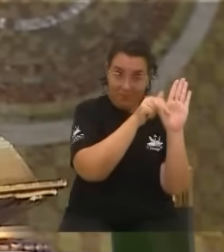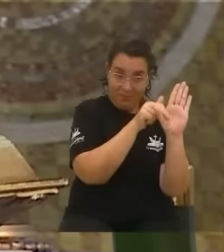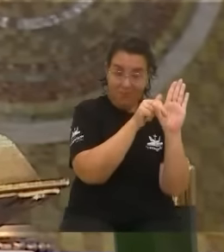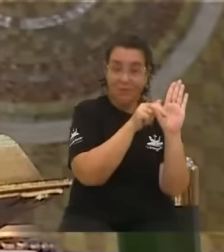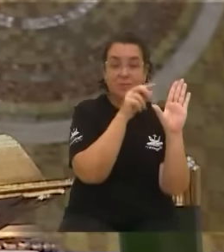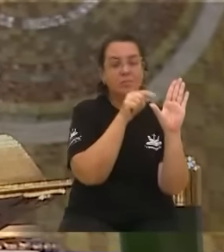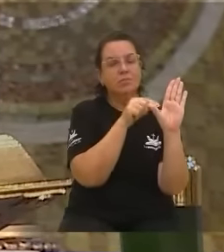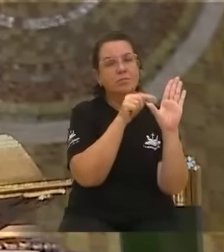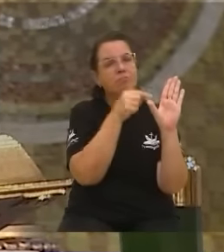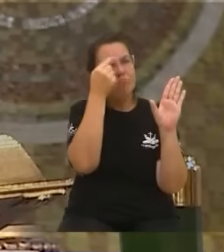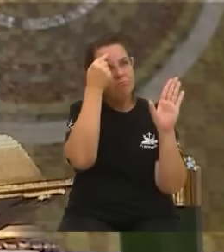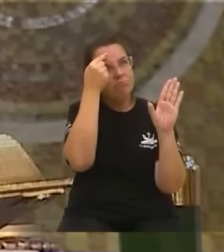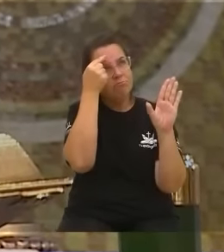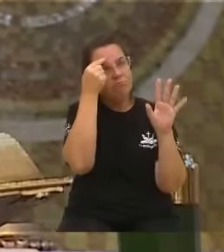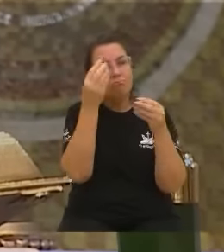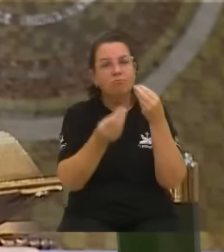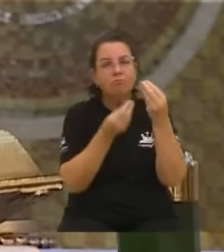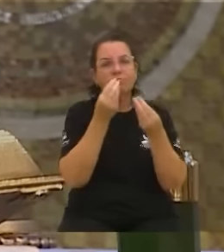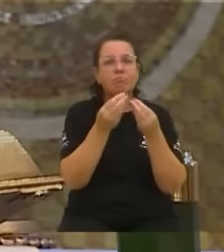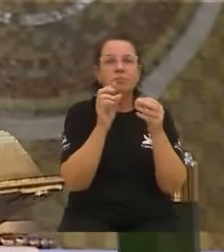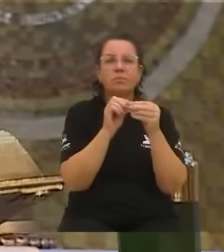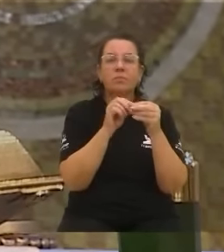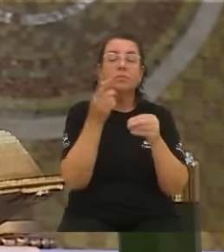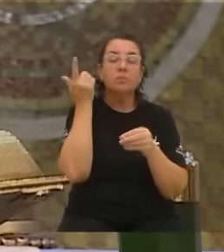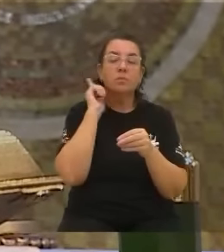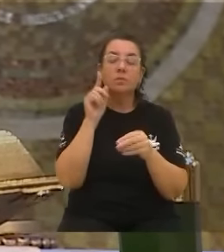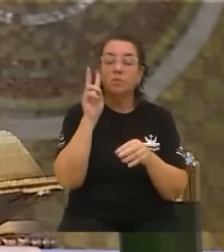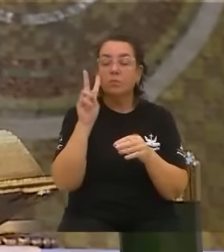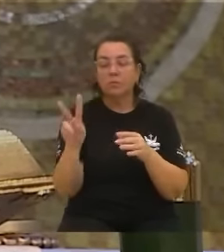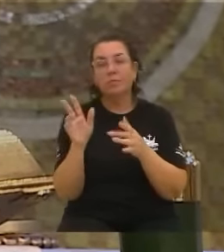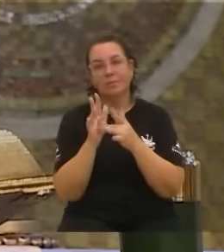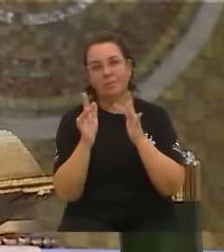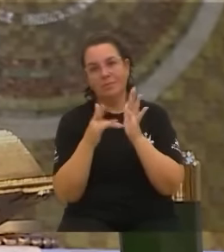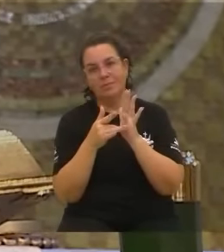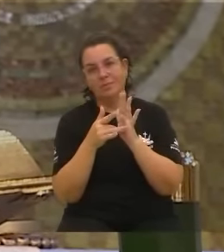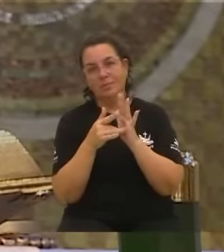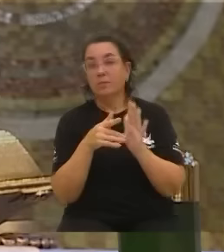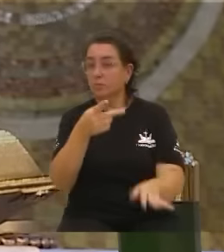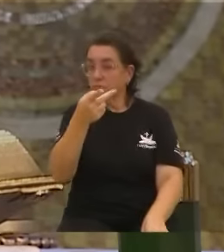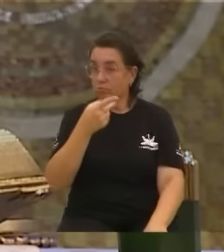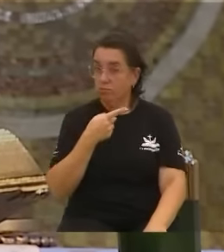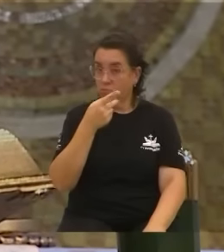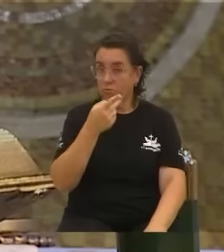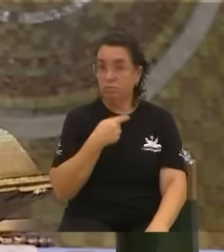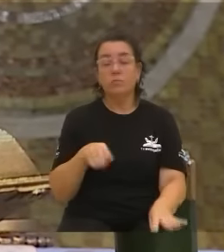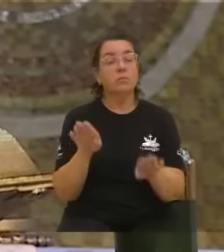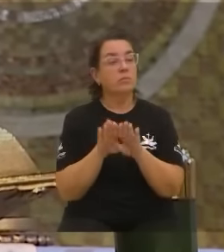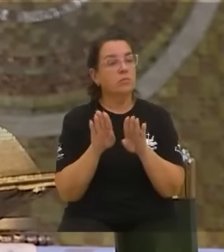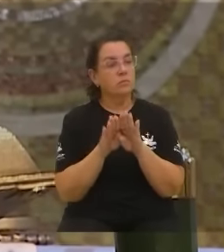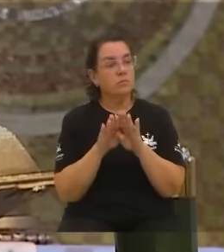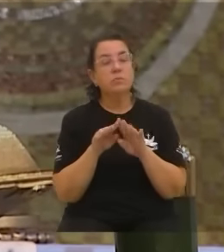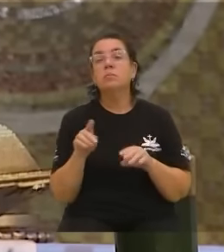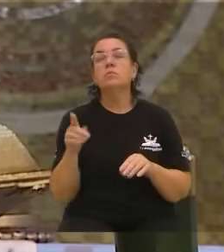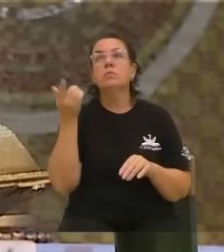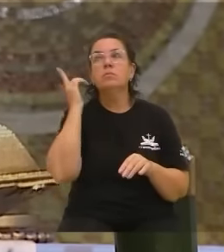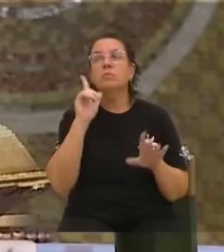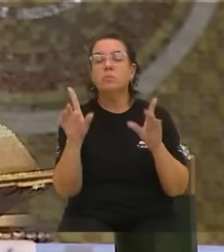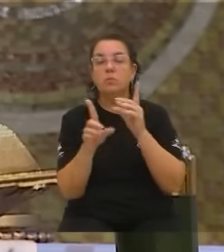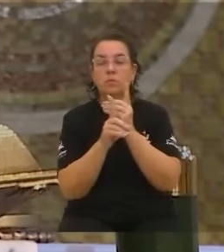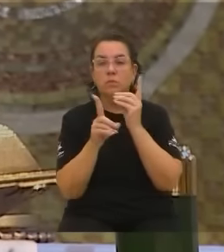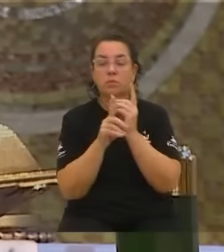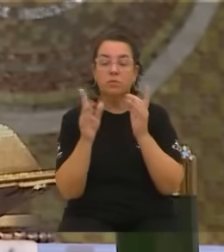usa da criatividade. E aqui, meus irmãos, eu e você, para encontrar Jesus, precisamos